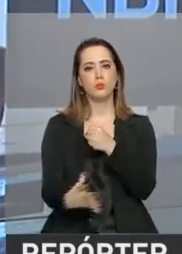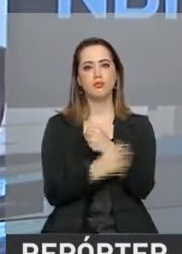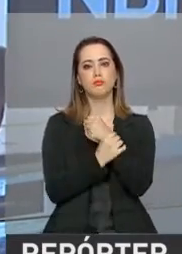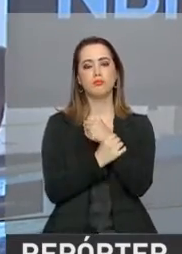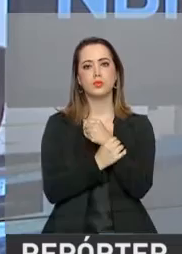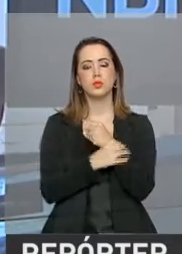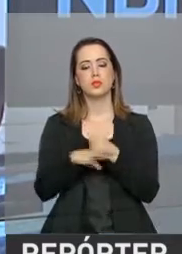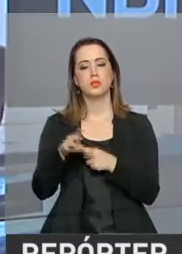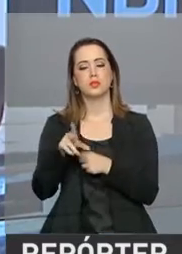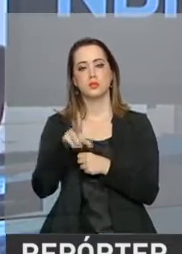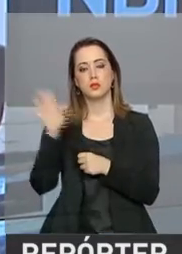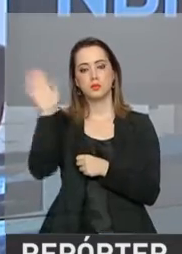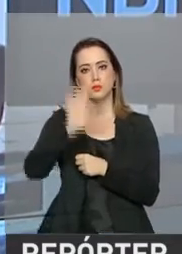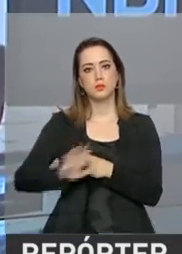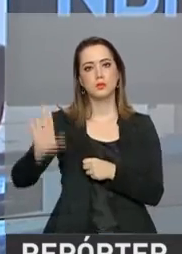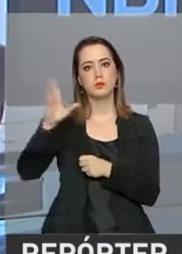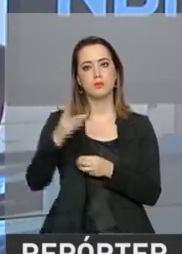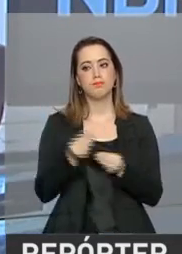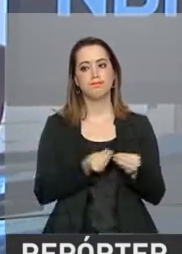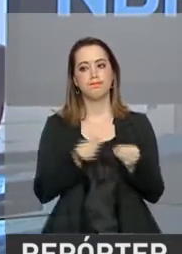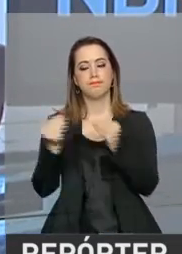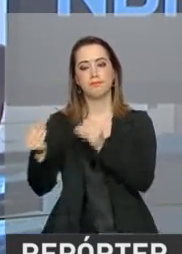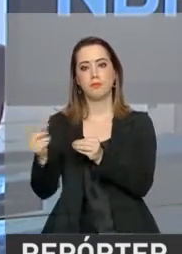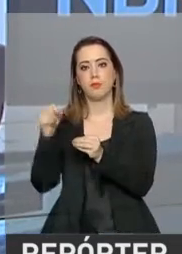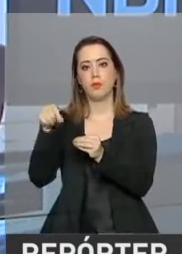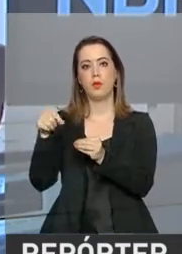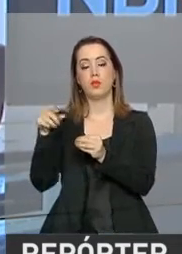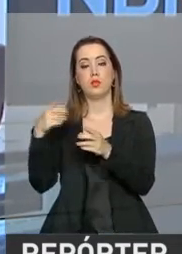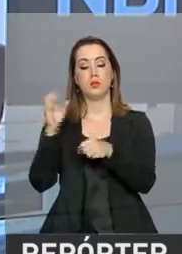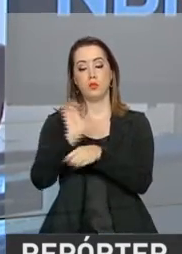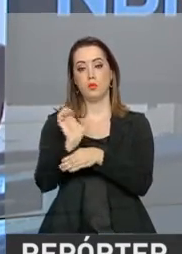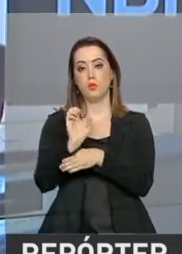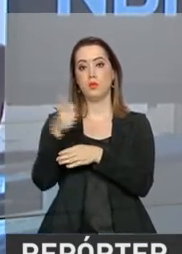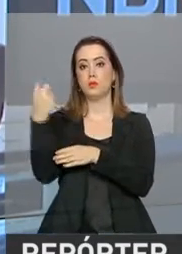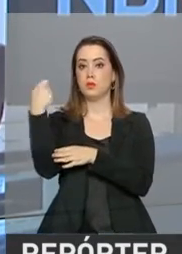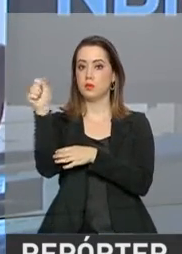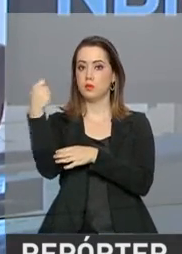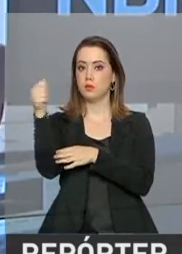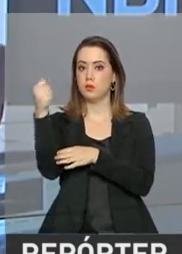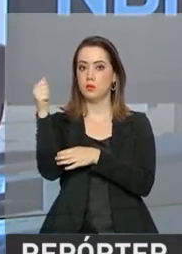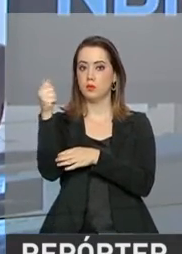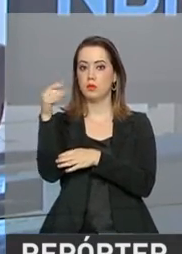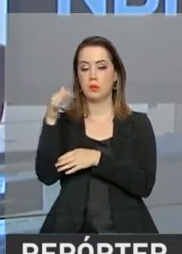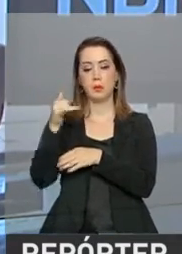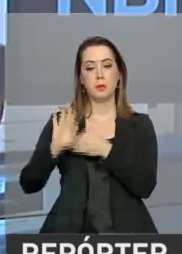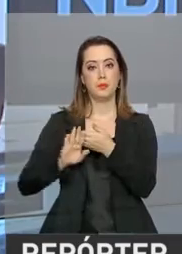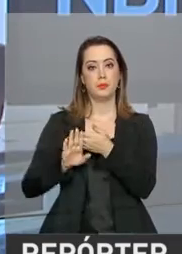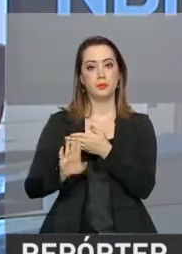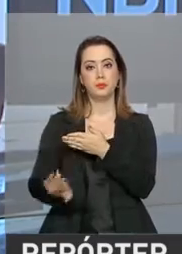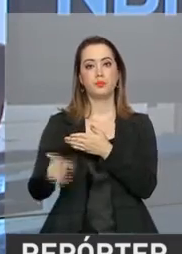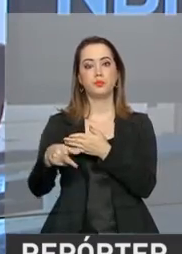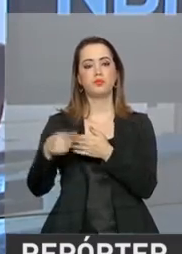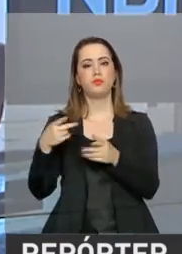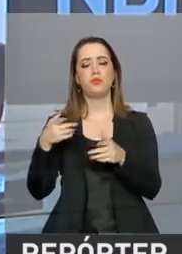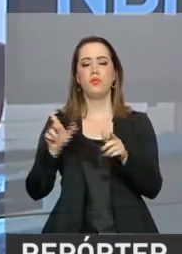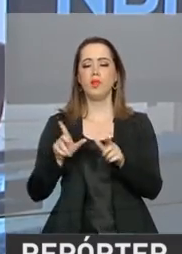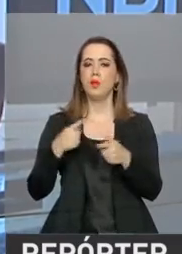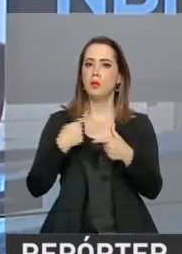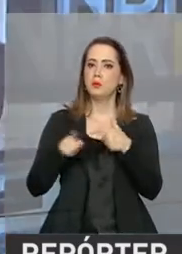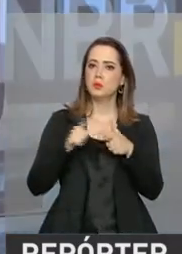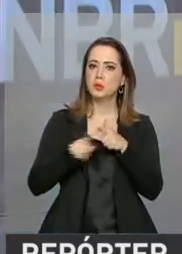de segurança pública vai ser enviada ao rio grande do sul para ajudar no combate de crimes violentos que estão ocorrendo na região